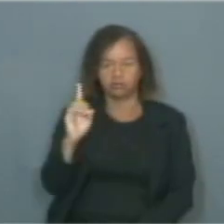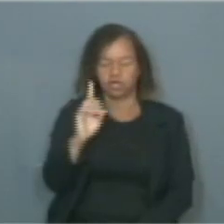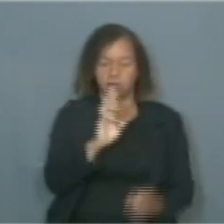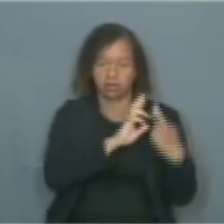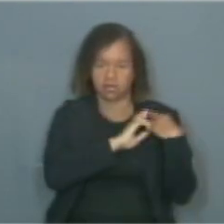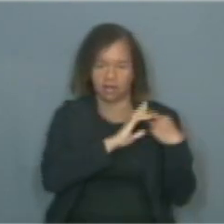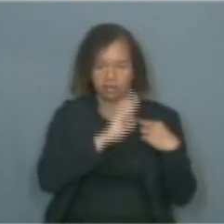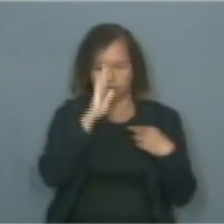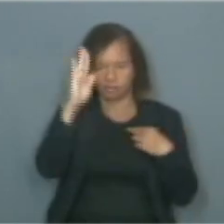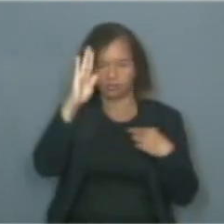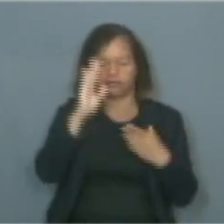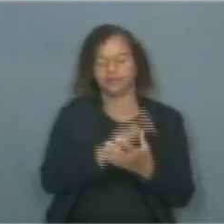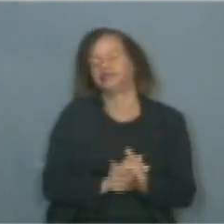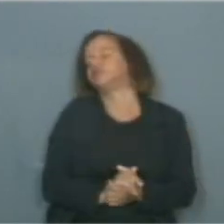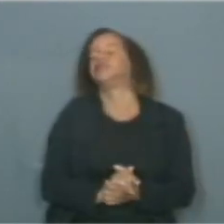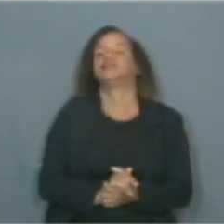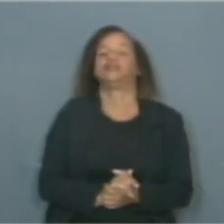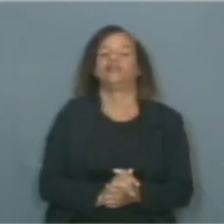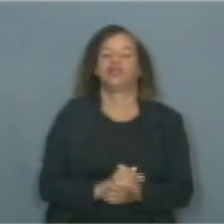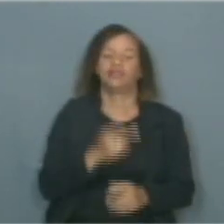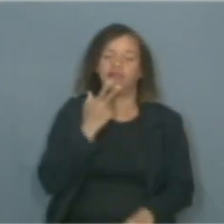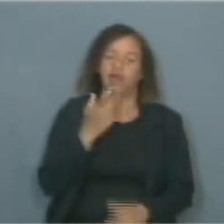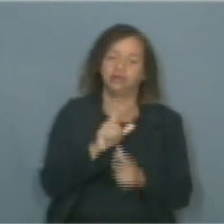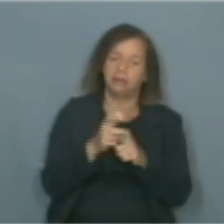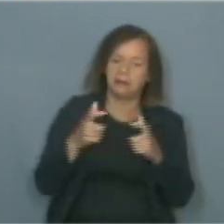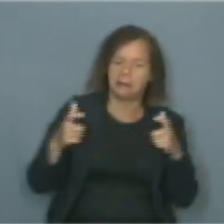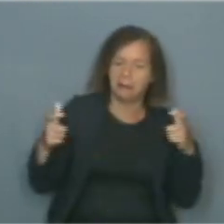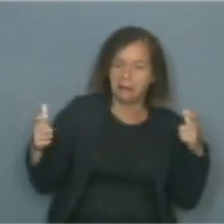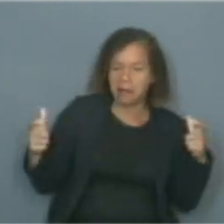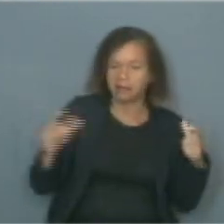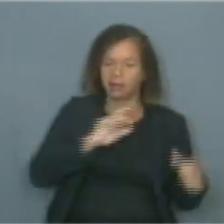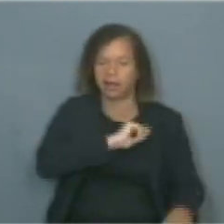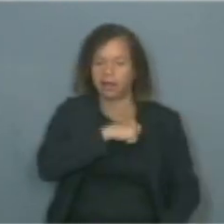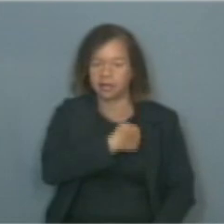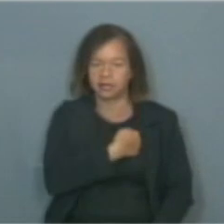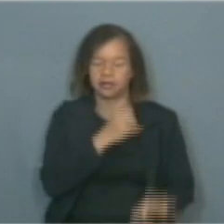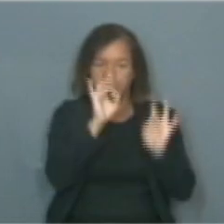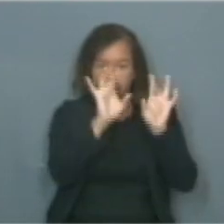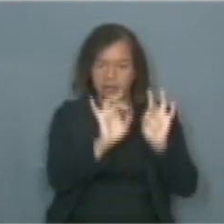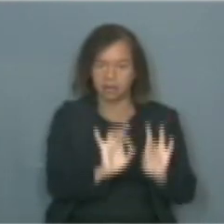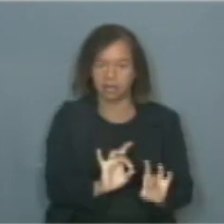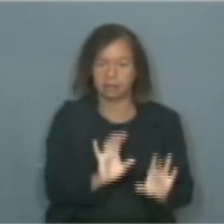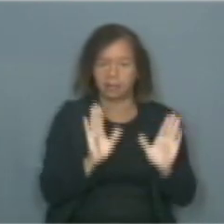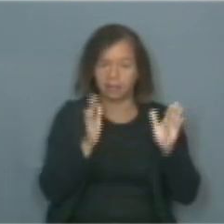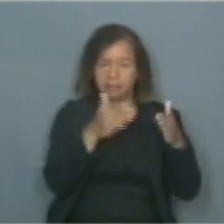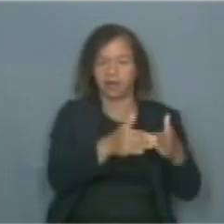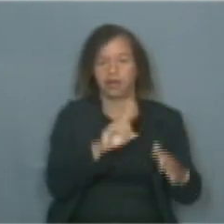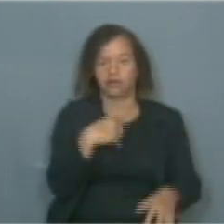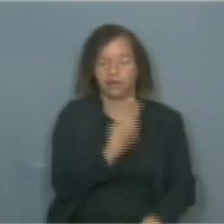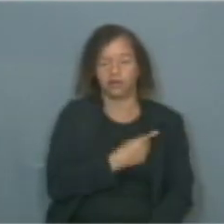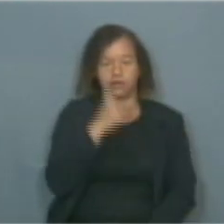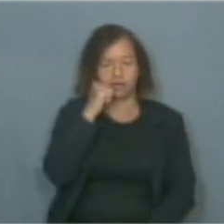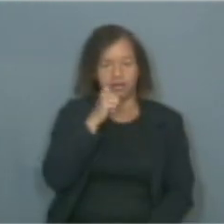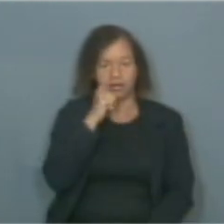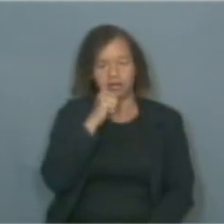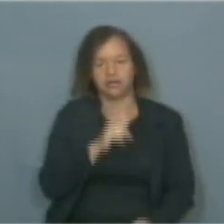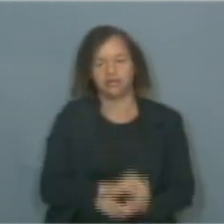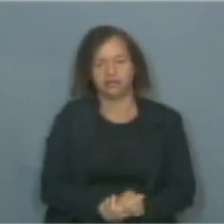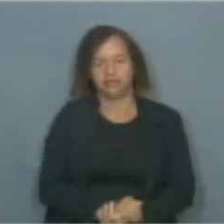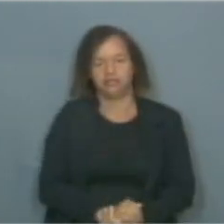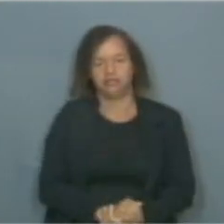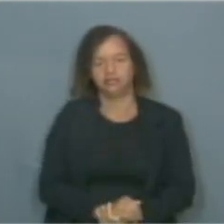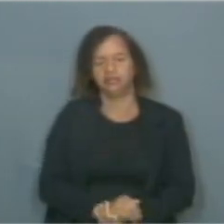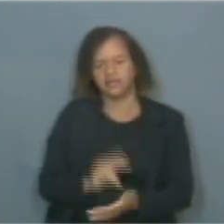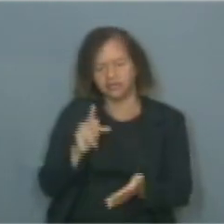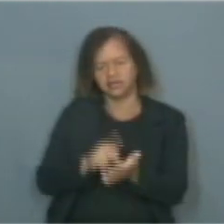e dizer que está ampliando o número de delegacias especializadas, principalmente para nós mulheres, é de